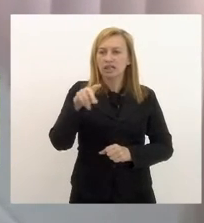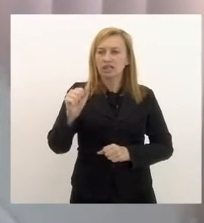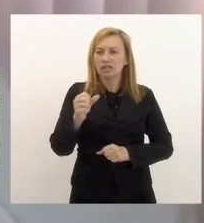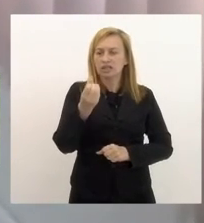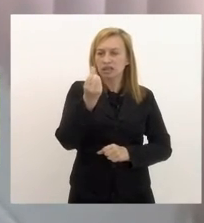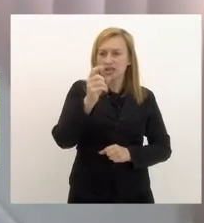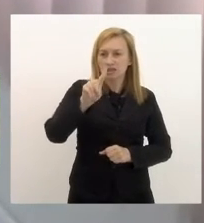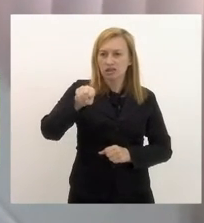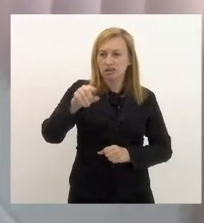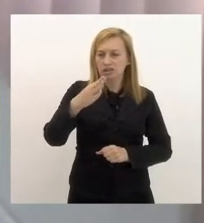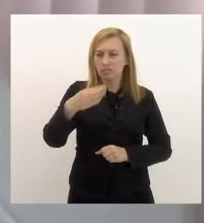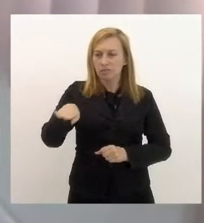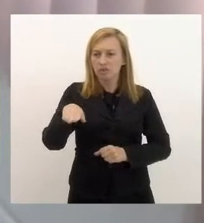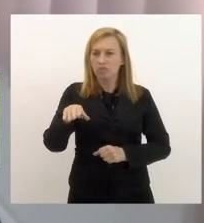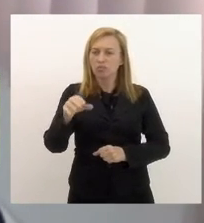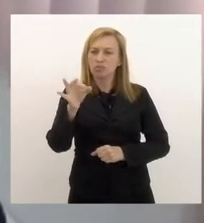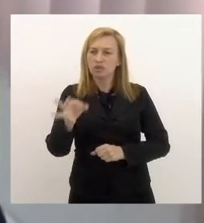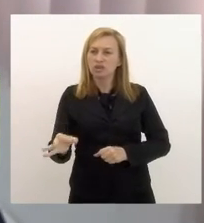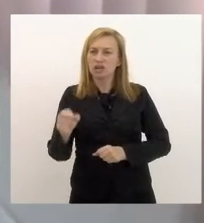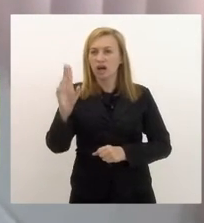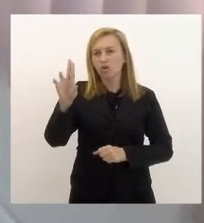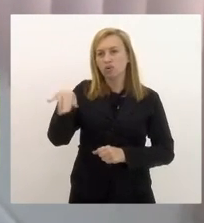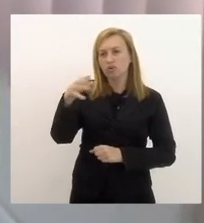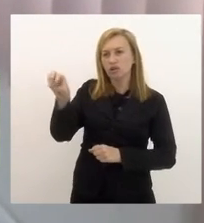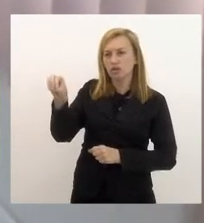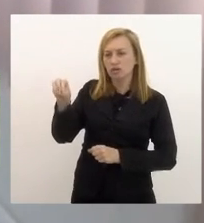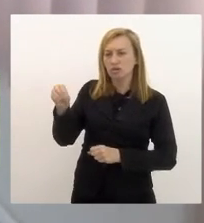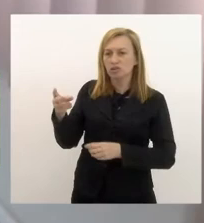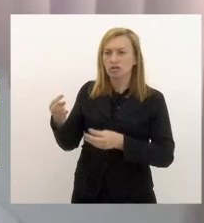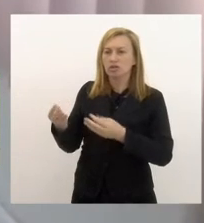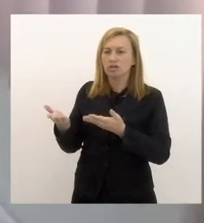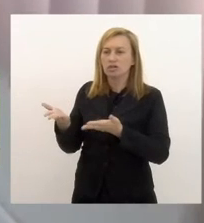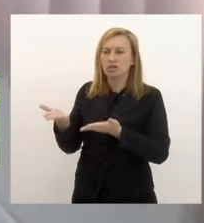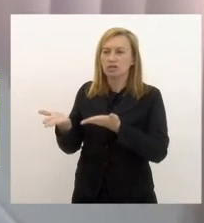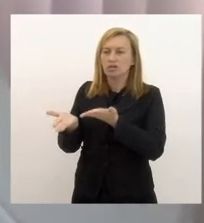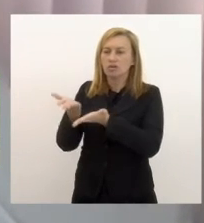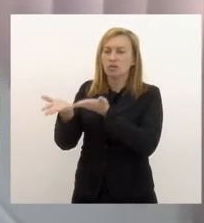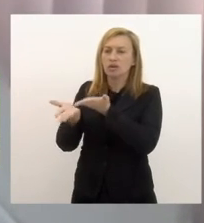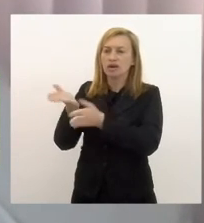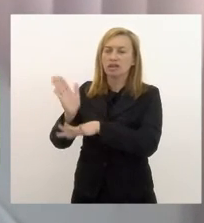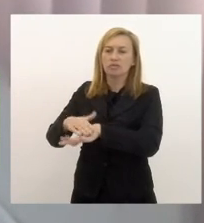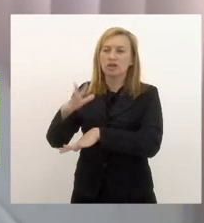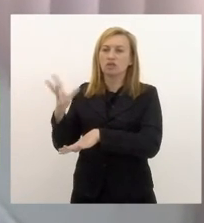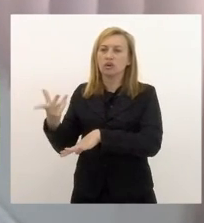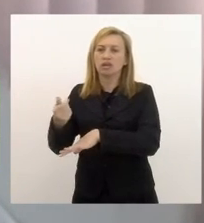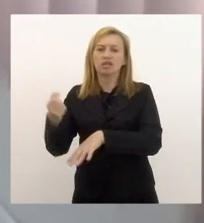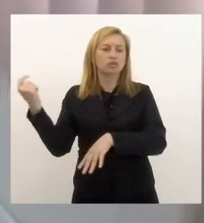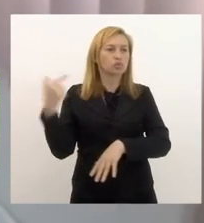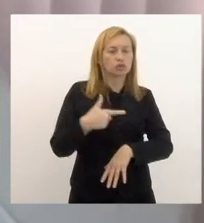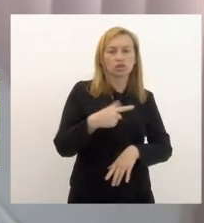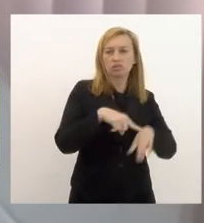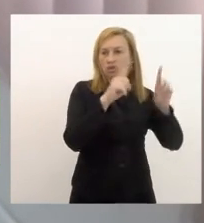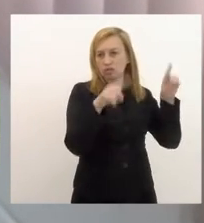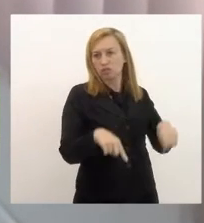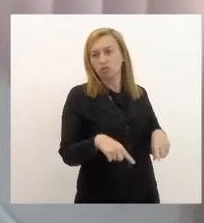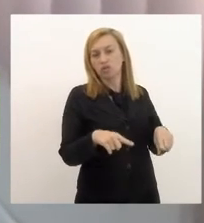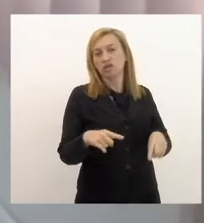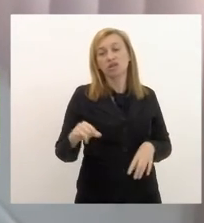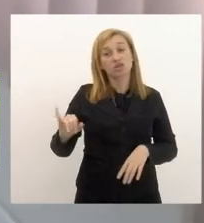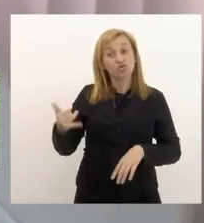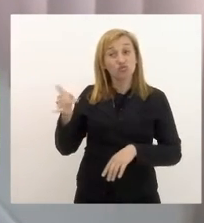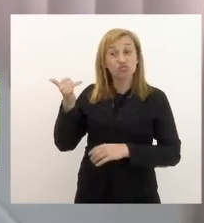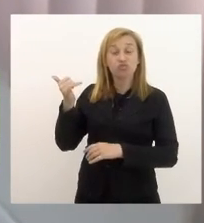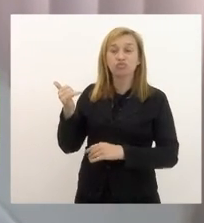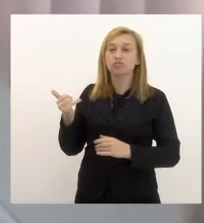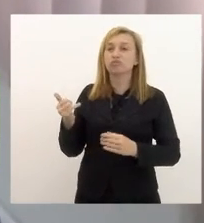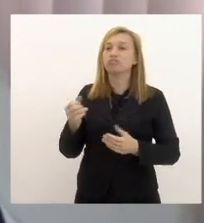por cento então a união ela tem um tratamento muito mais benéfico que o CD novo e esse Julho